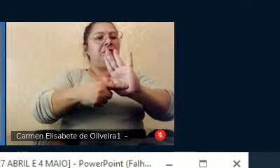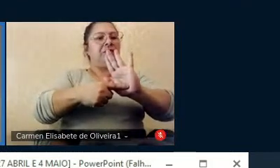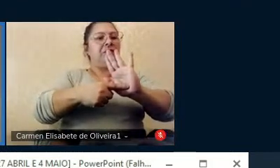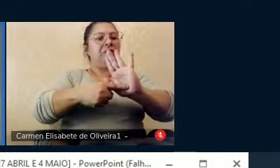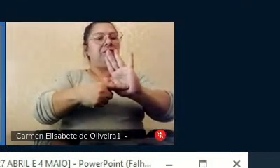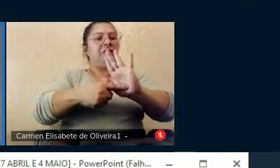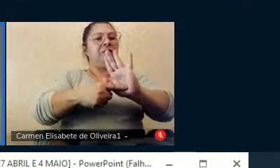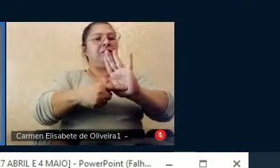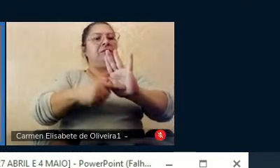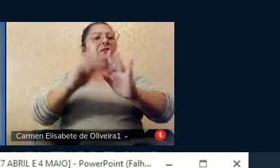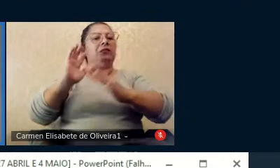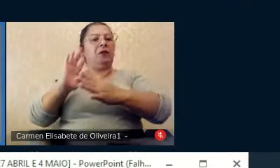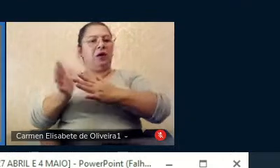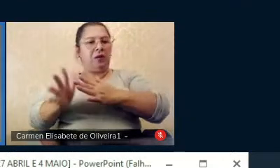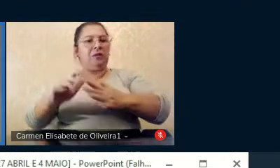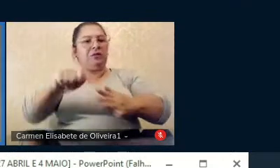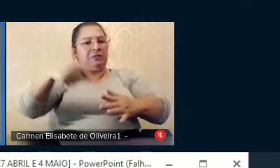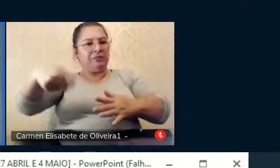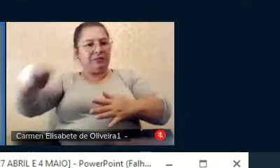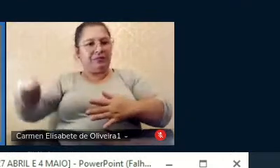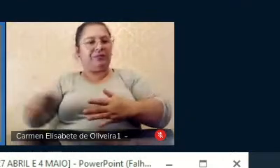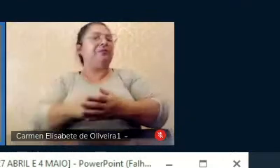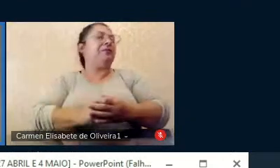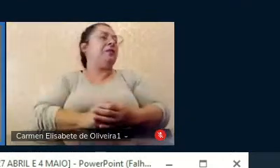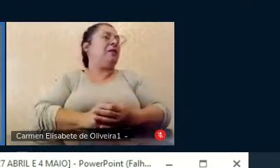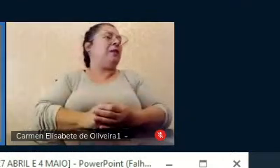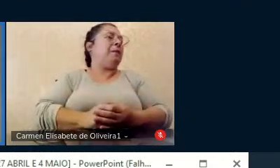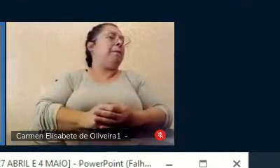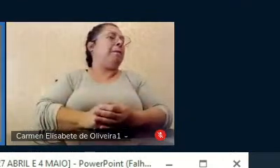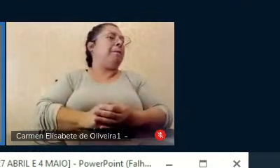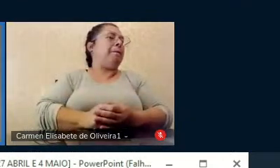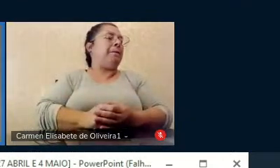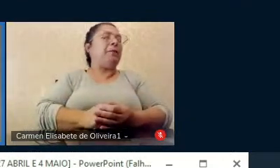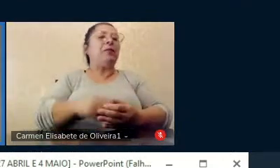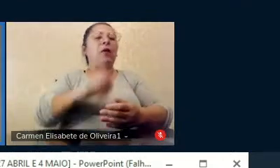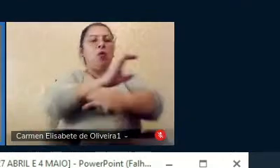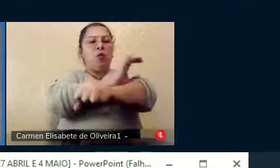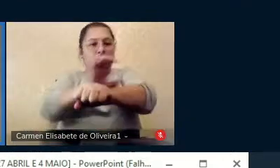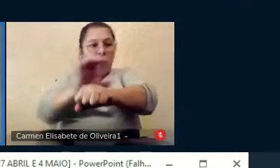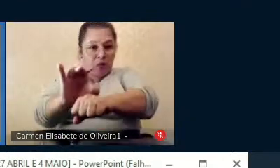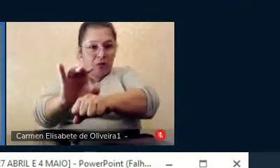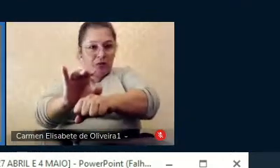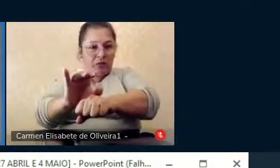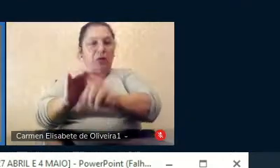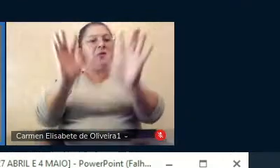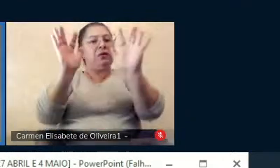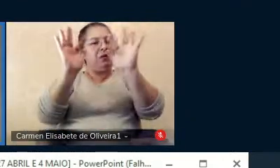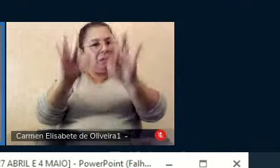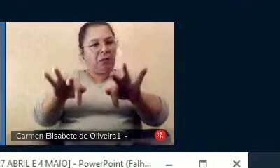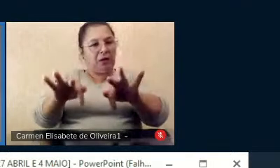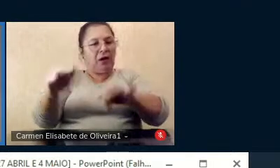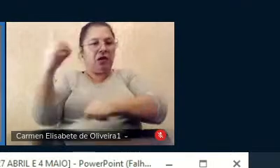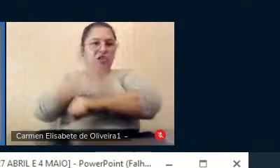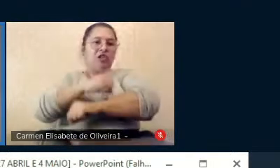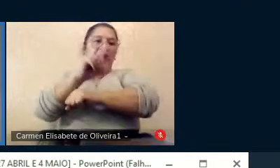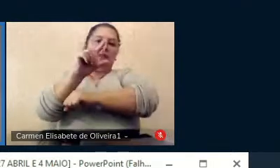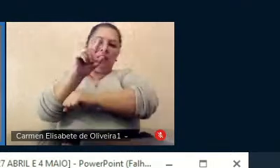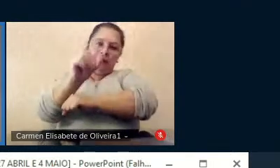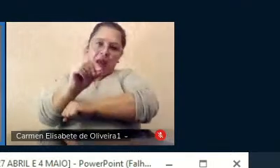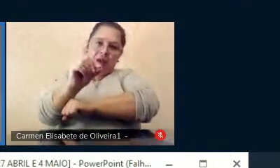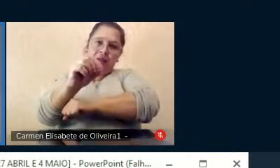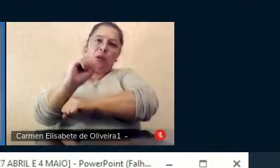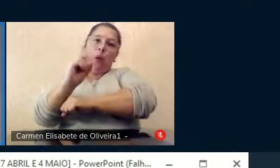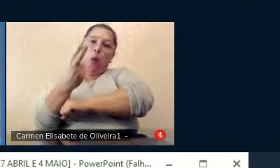apresentado em língua de sinais sinalizada, tá? Então, o nosso curso vai terminar no dia 10 ou dia 17 de